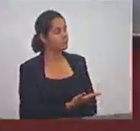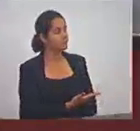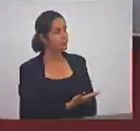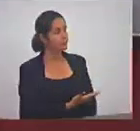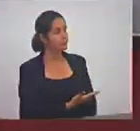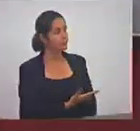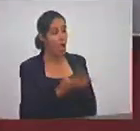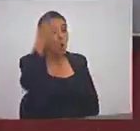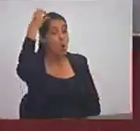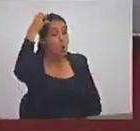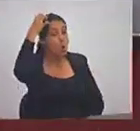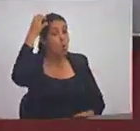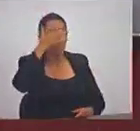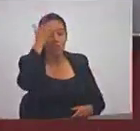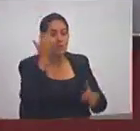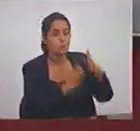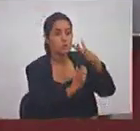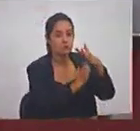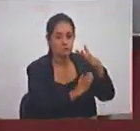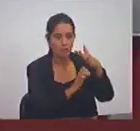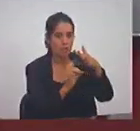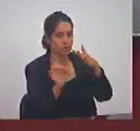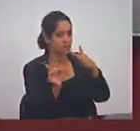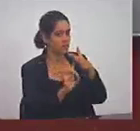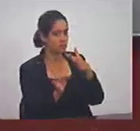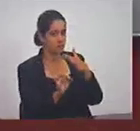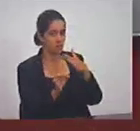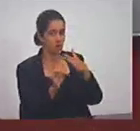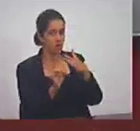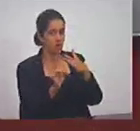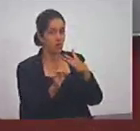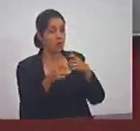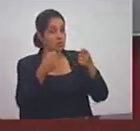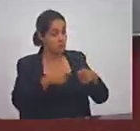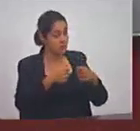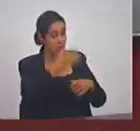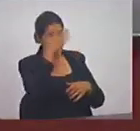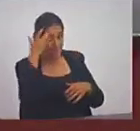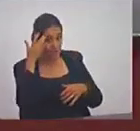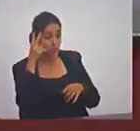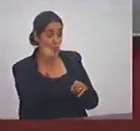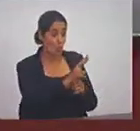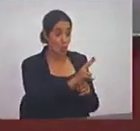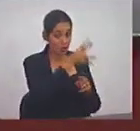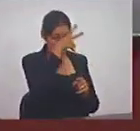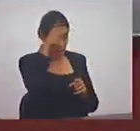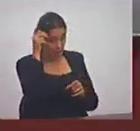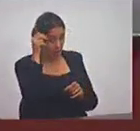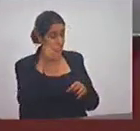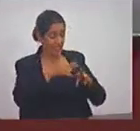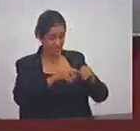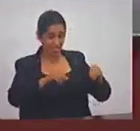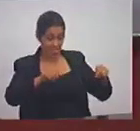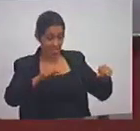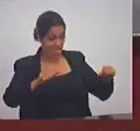Porque a empresa que fez o asfalto, pelas informações colhidas, ele pegou a terraplanagem pronta. Então, do jeito que ele pegou a terraplanagem pronta, ele fez o